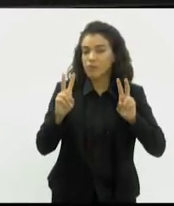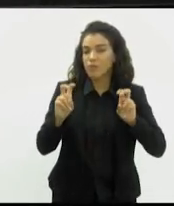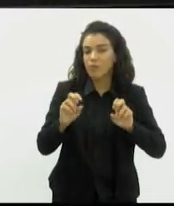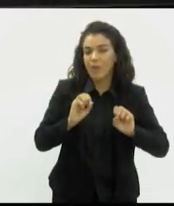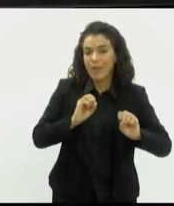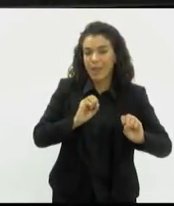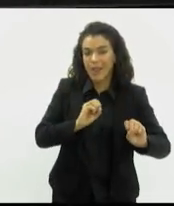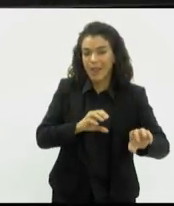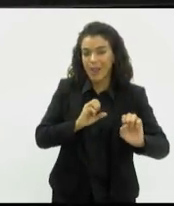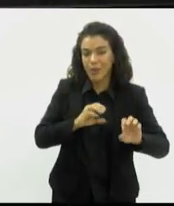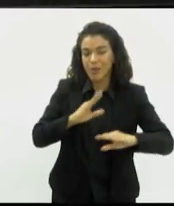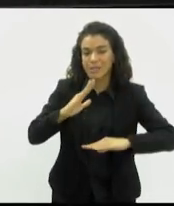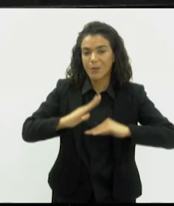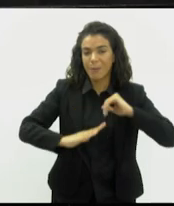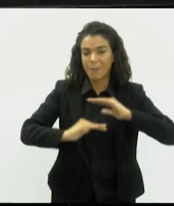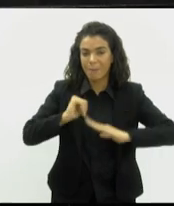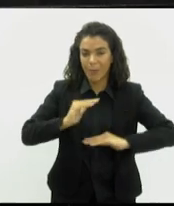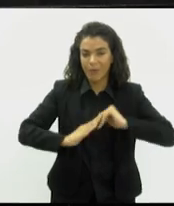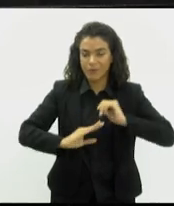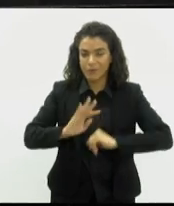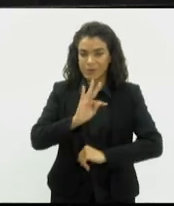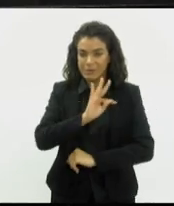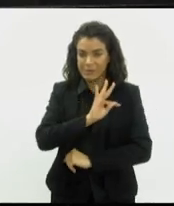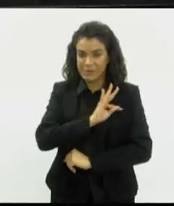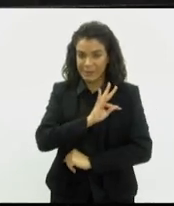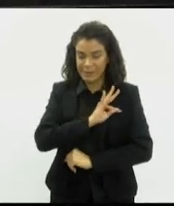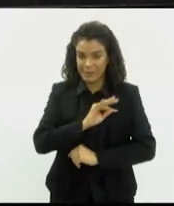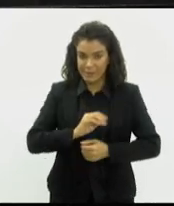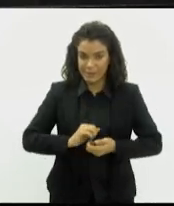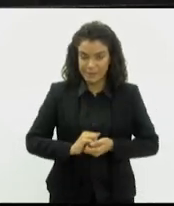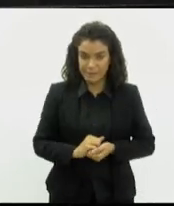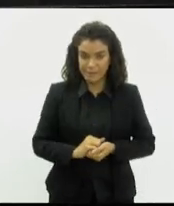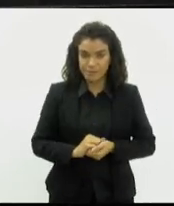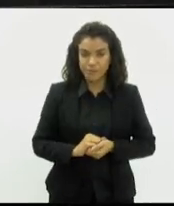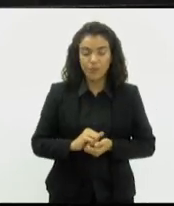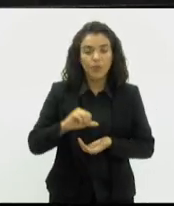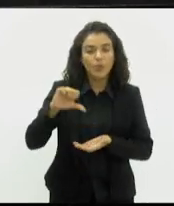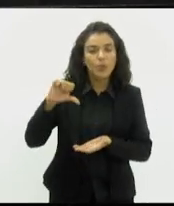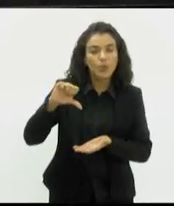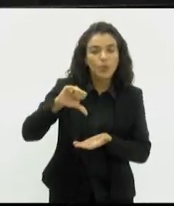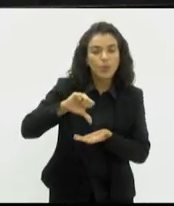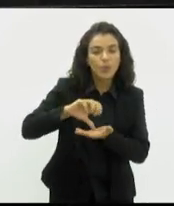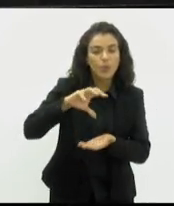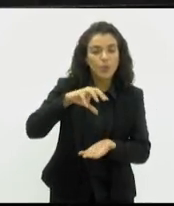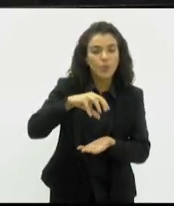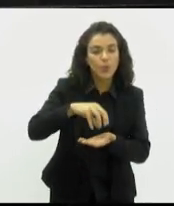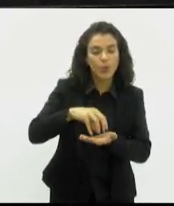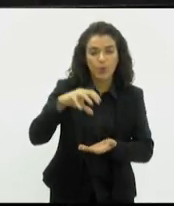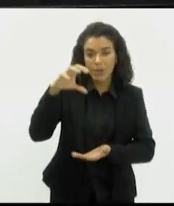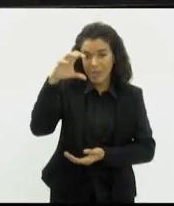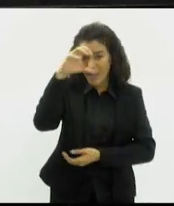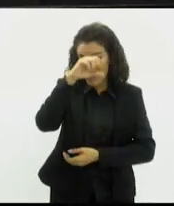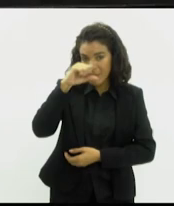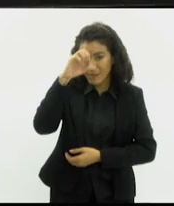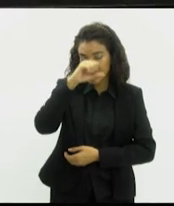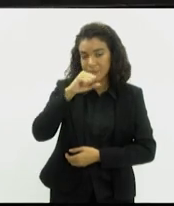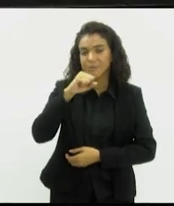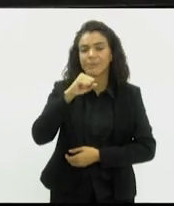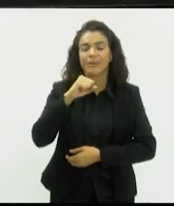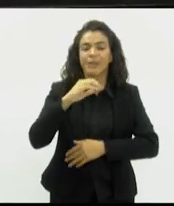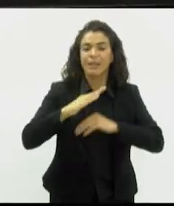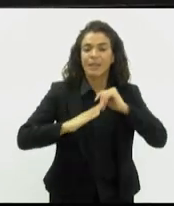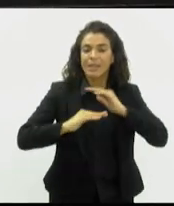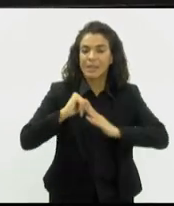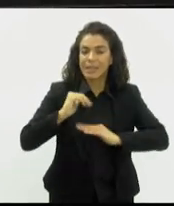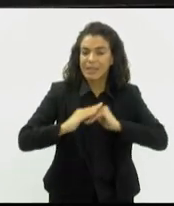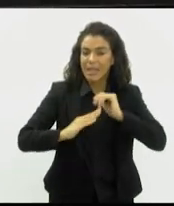educação técnica, mais especificamente, o Núcleo de Aprendizagem Técnica Alimentar, o